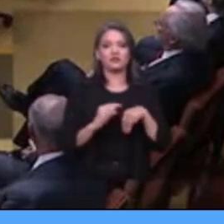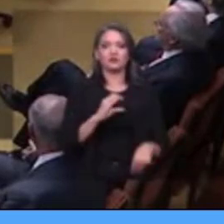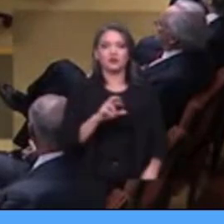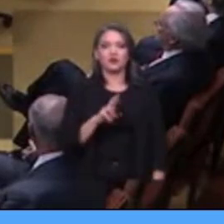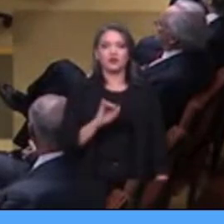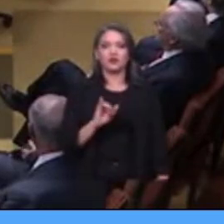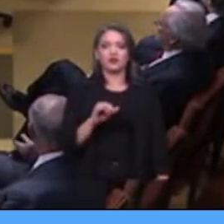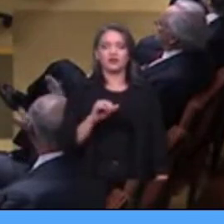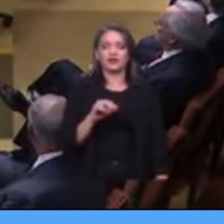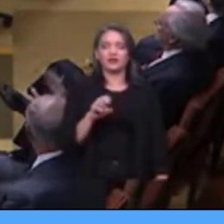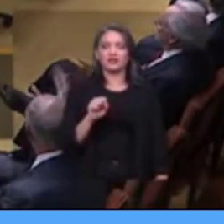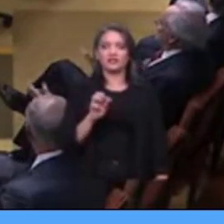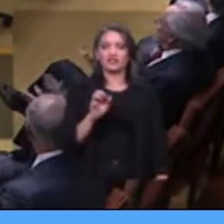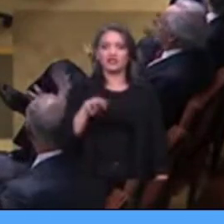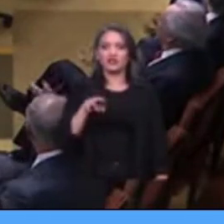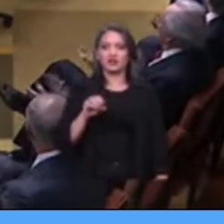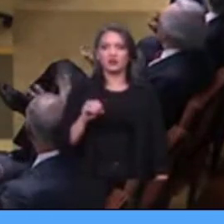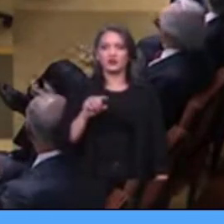Cristiano Zanin.